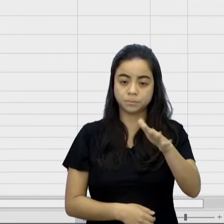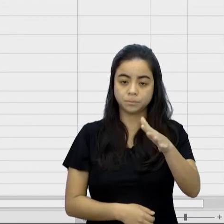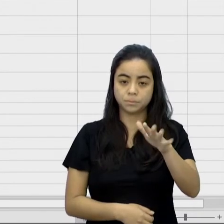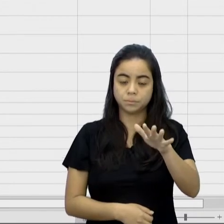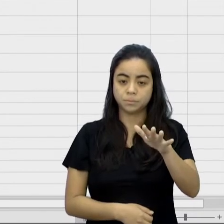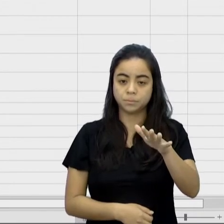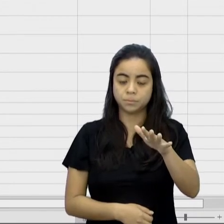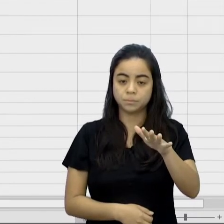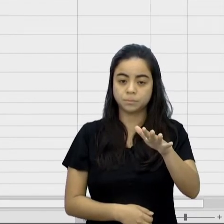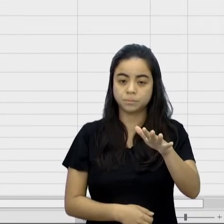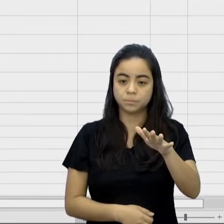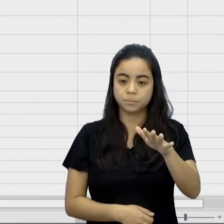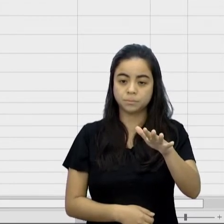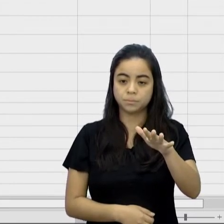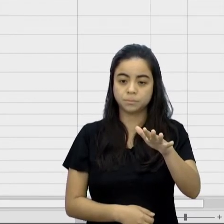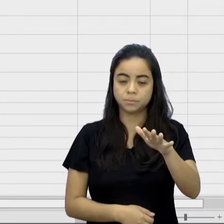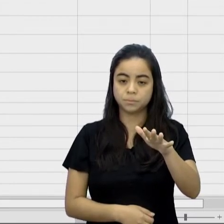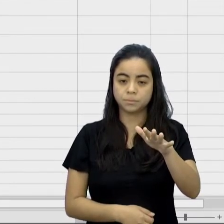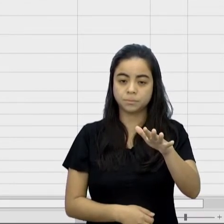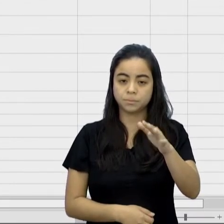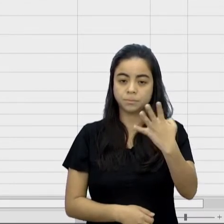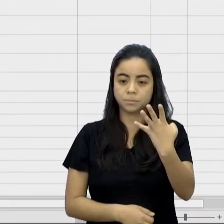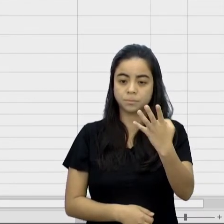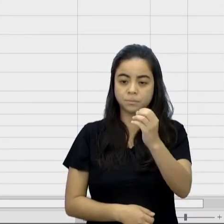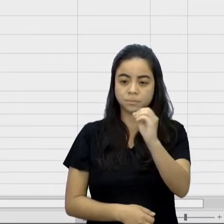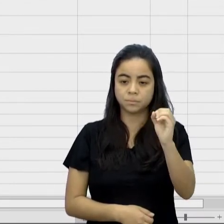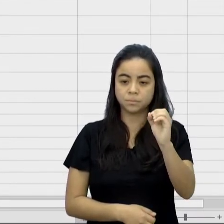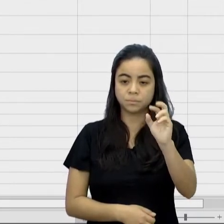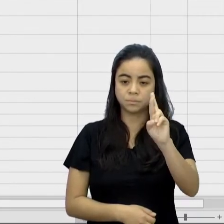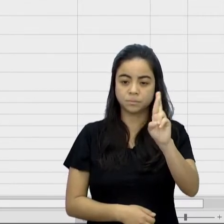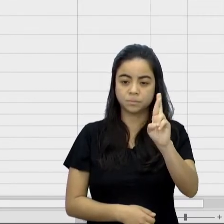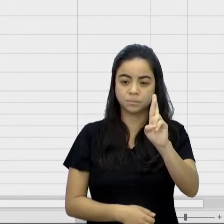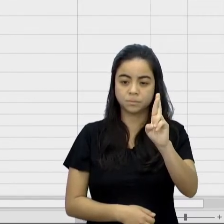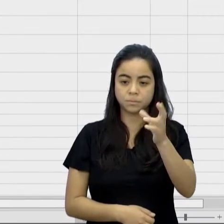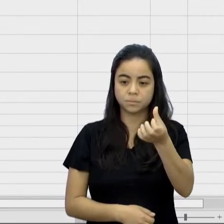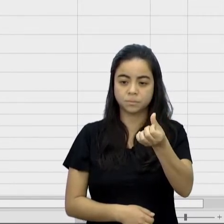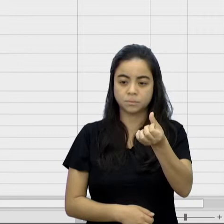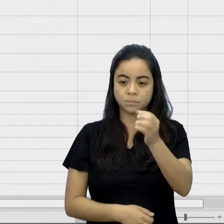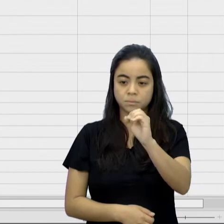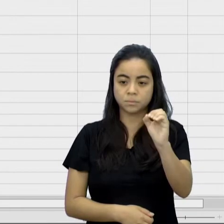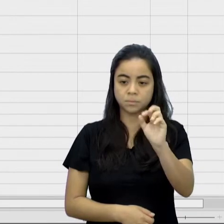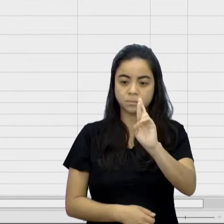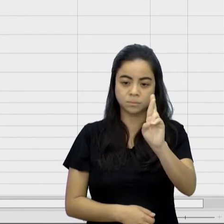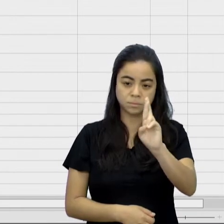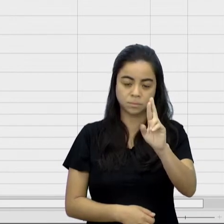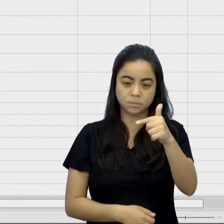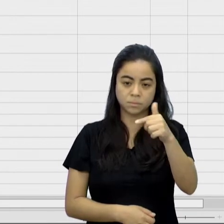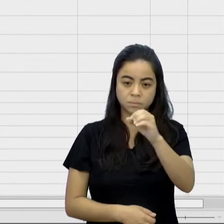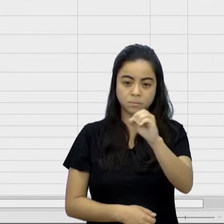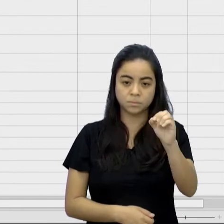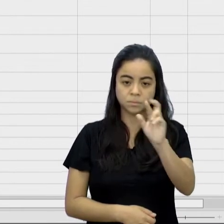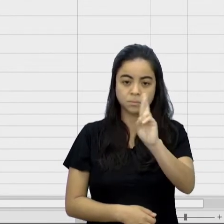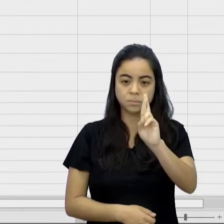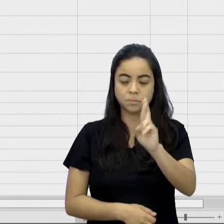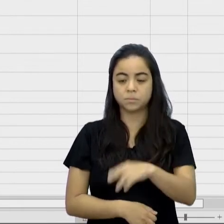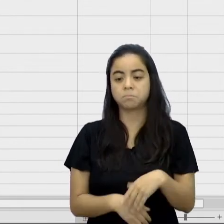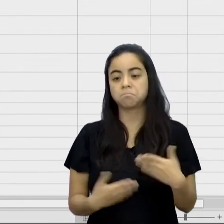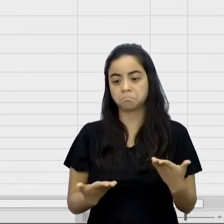aí quanto? Uns 400, 500 reais? 600, 700. Tá bom, 600, 700.